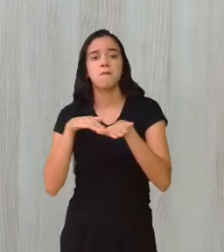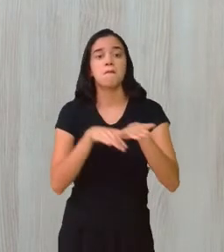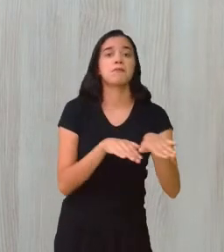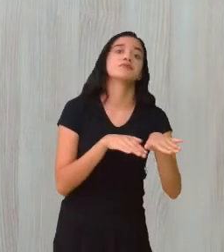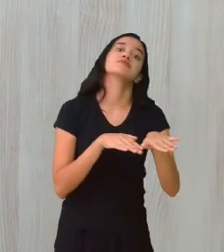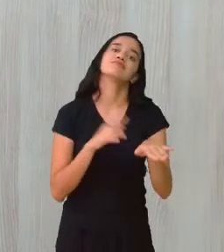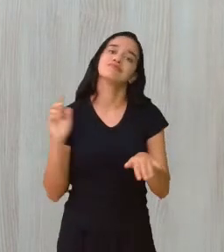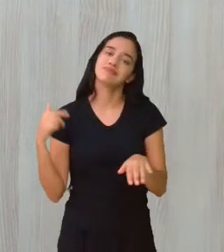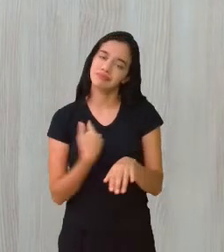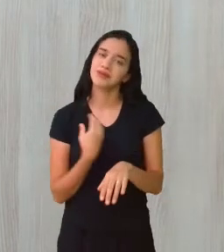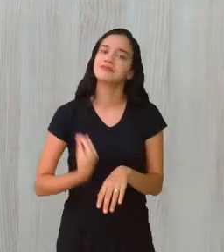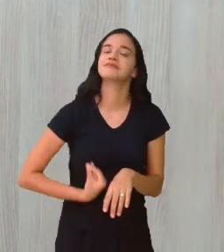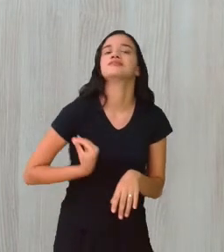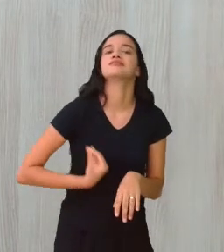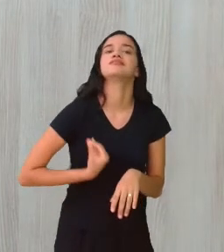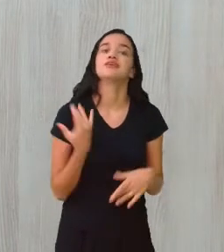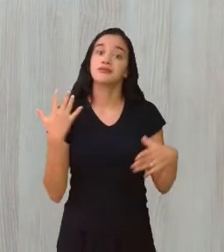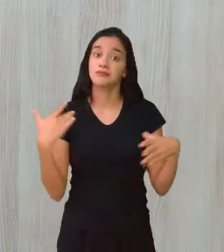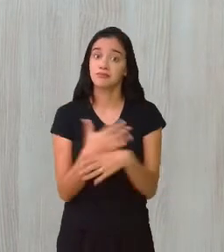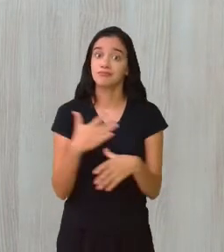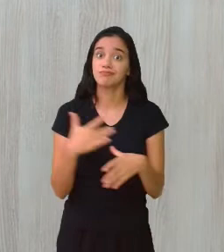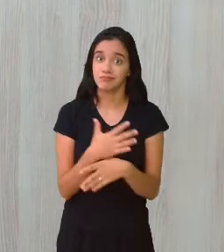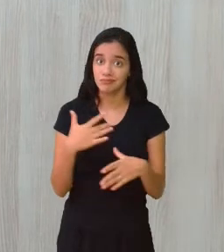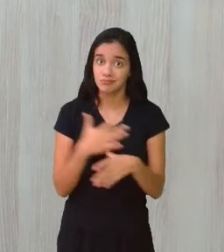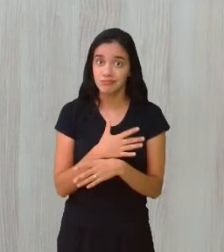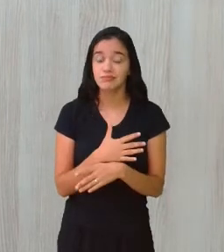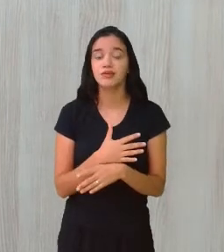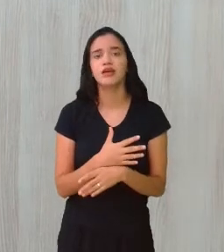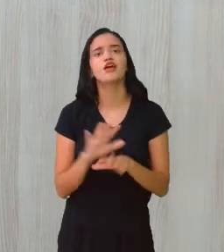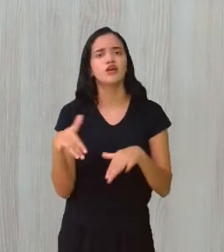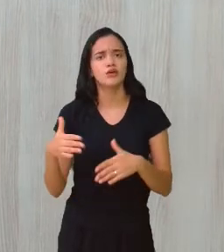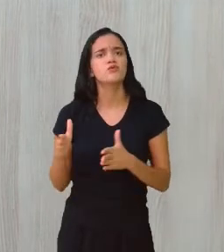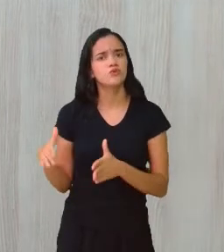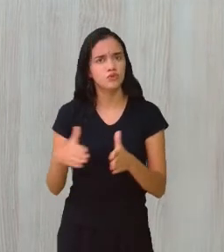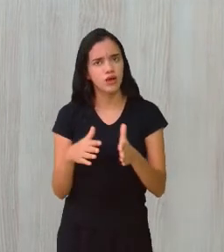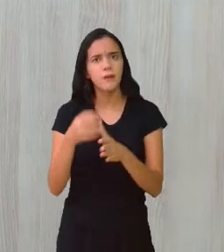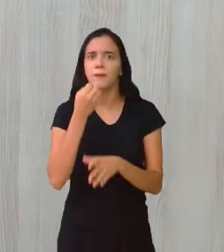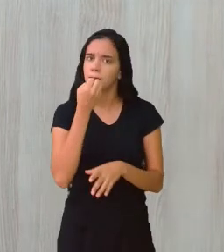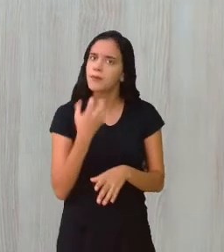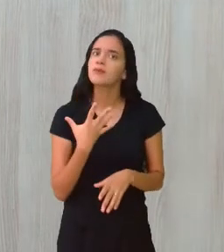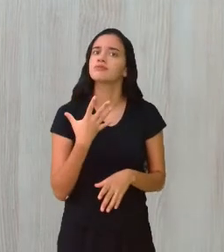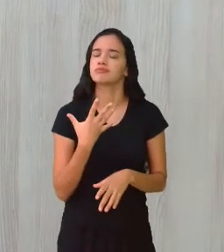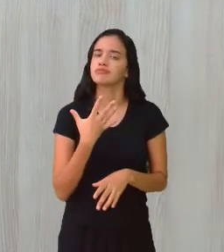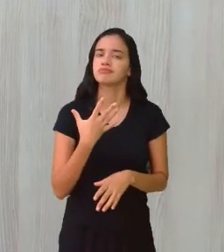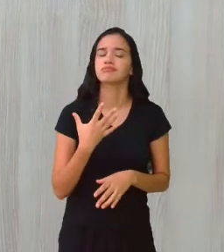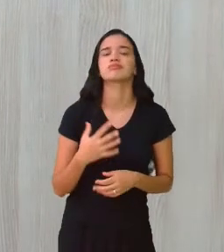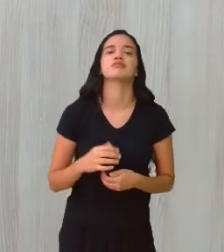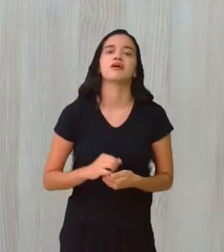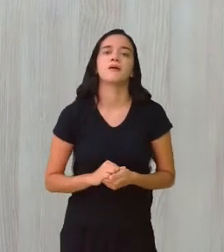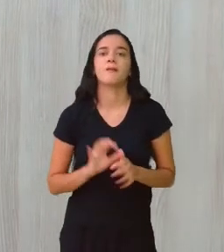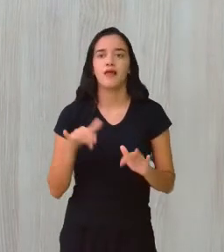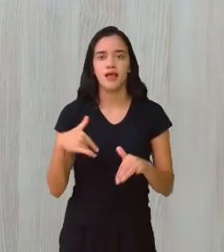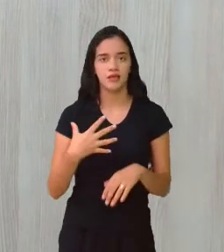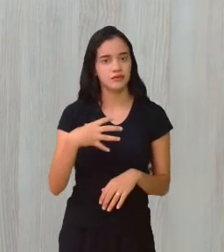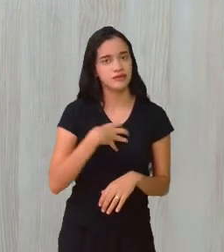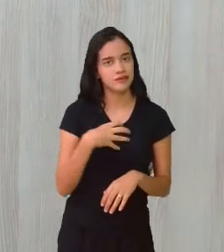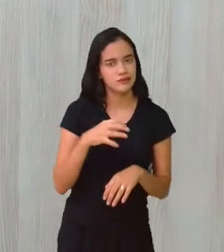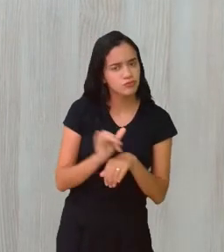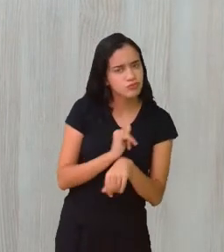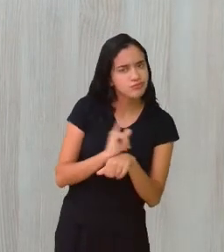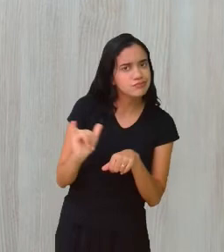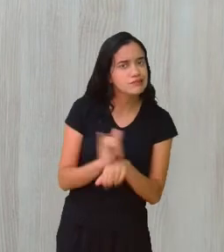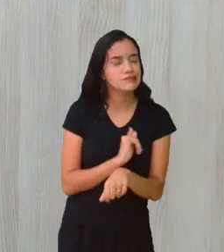que a gente vivencia nas grandes cidades, e esses rios poderiam nos beneficiar nesse sentido, né, de existir um